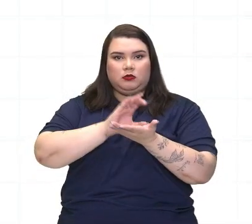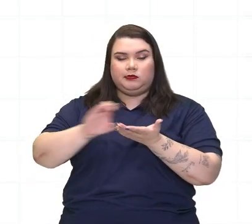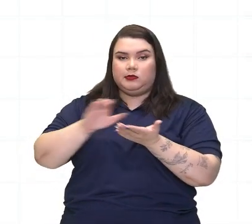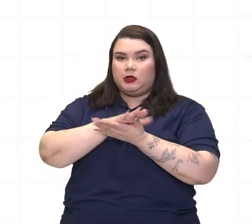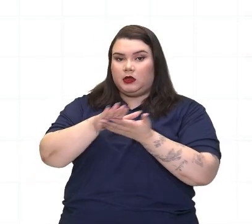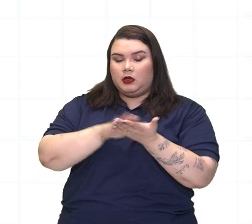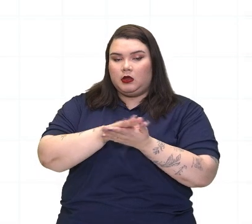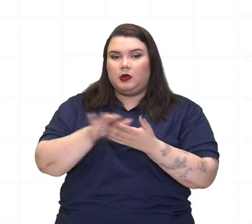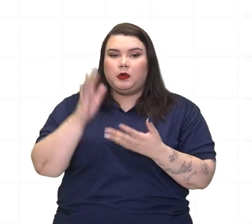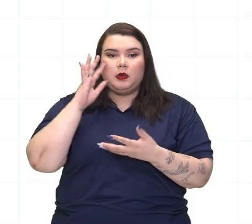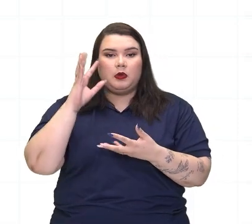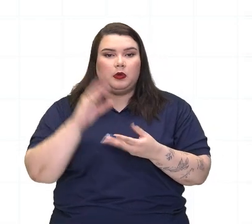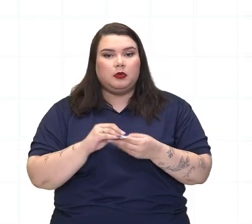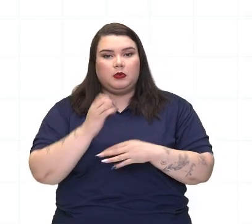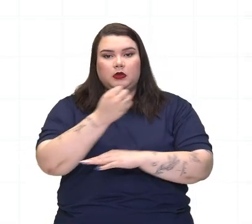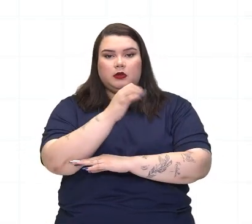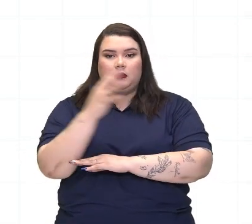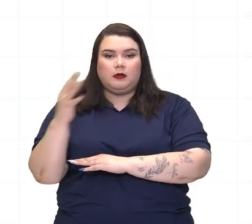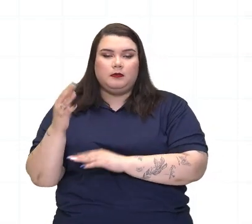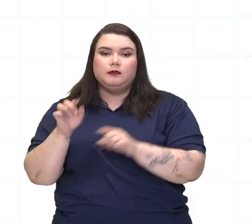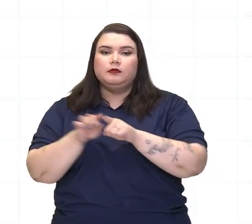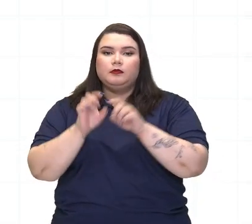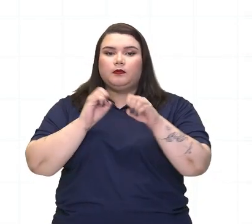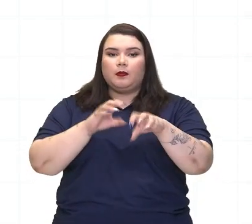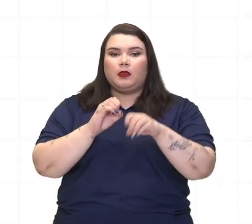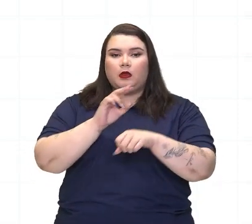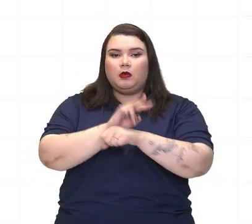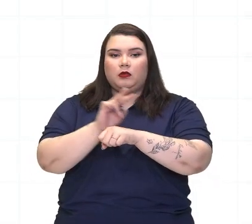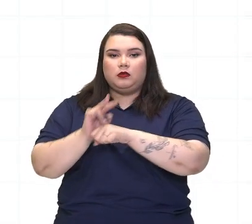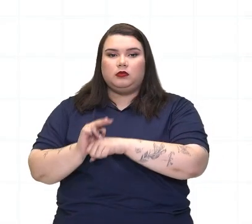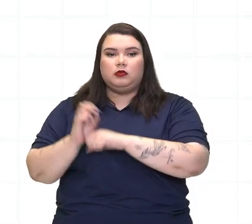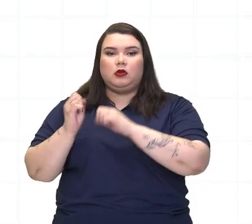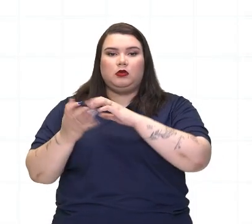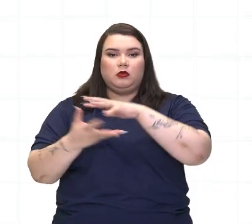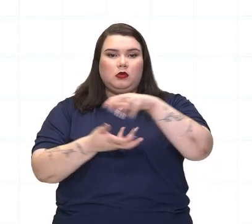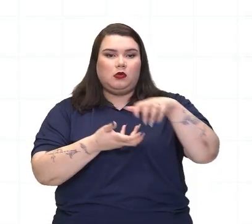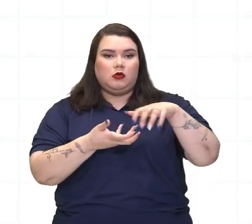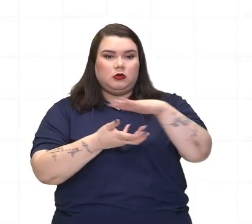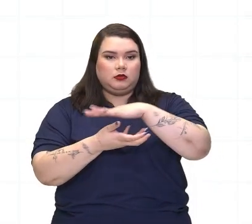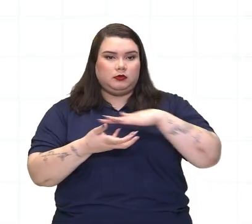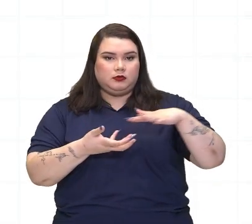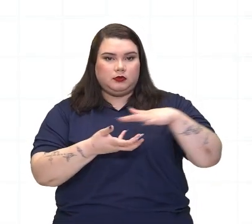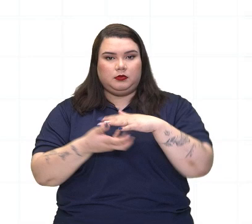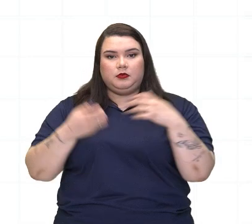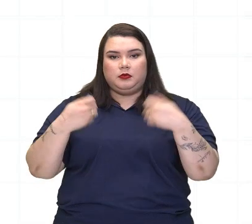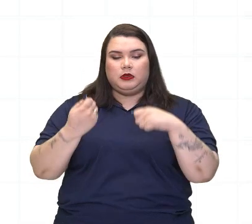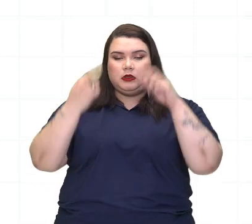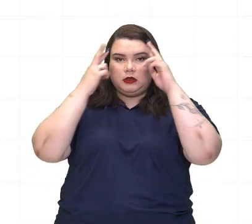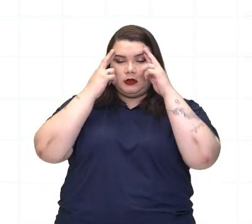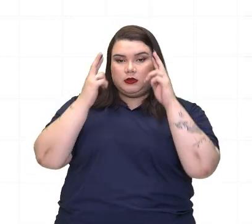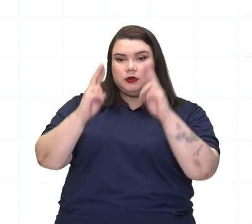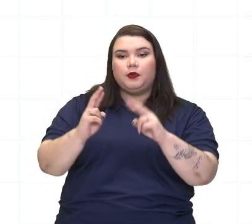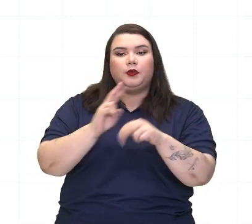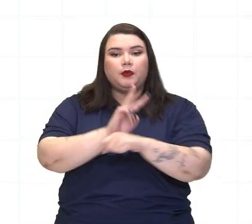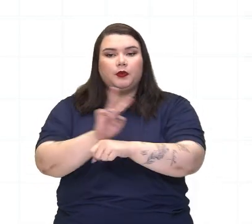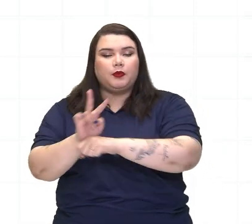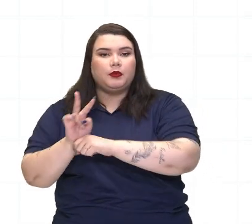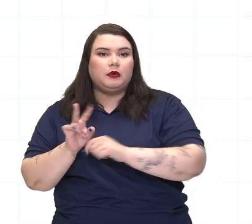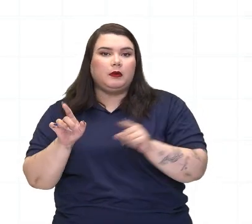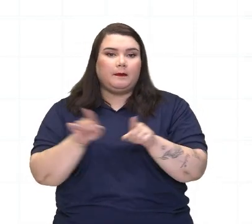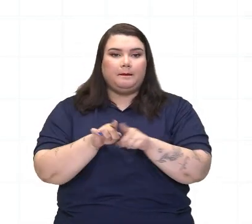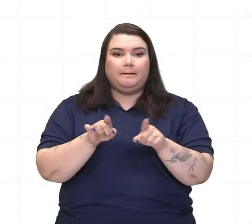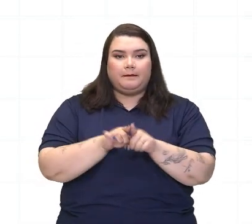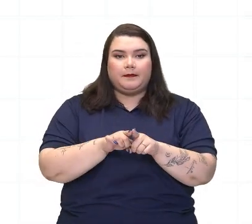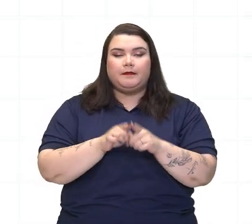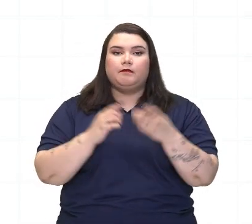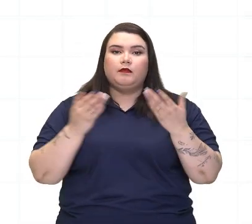se compreendem como natureza e nos ensinam a cuidar dos ecossistemas. Por isso merecem nosso respeito e nossa proteção. Aqui